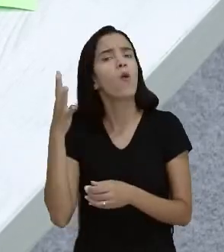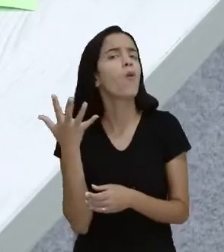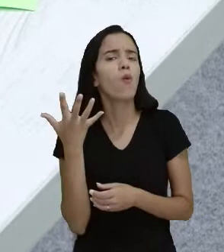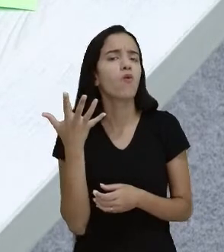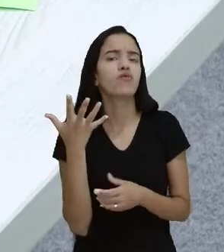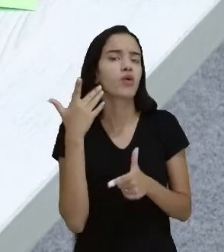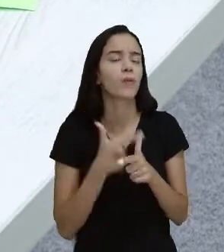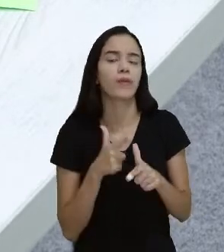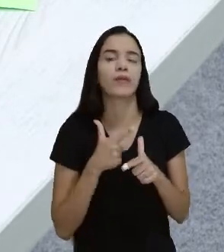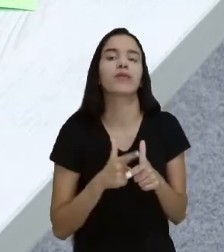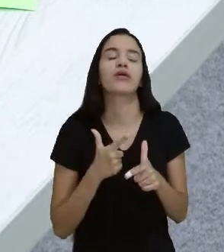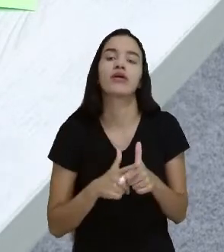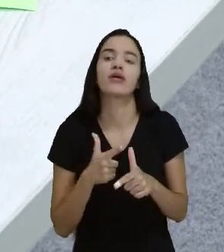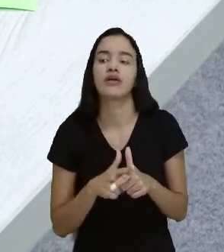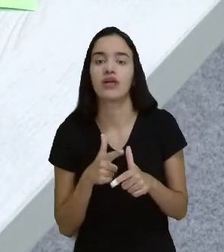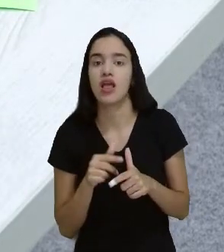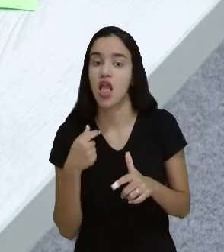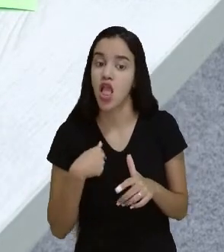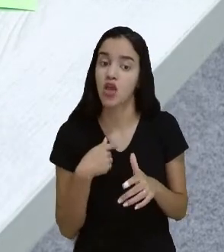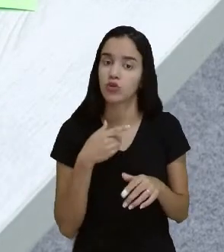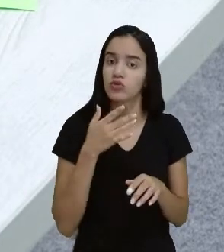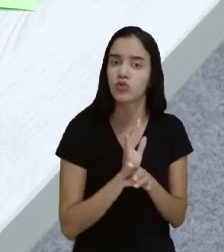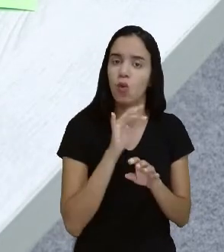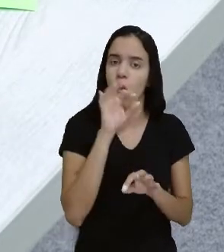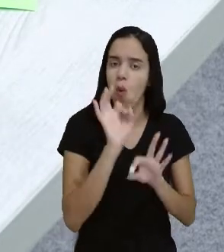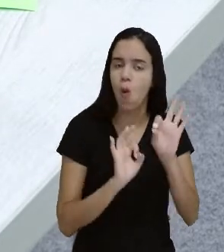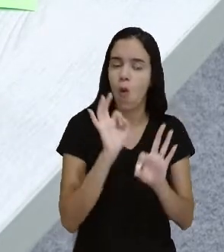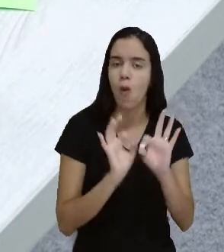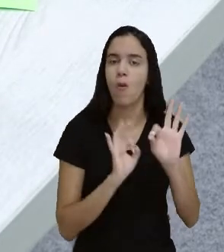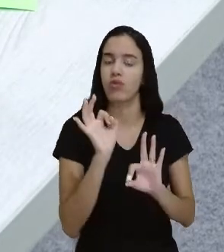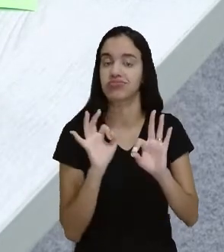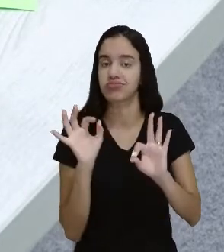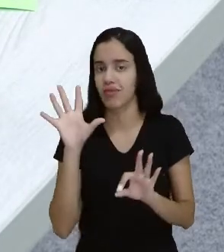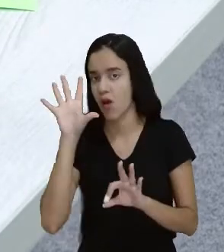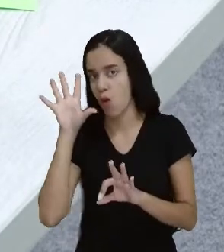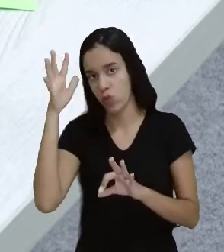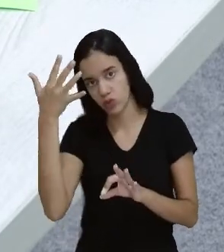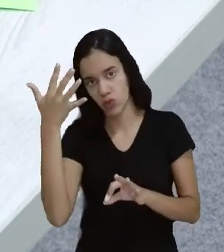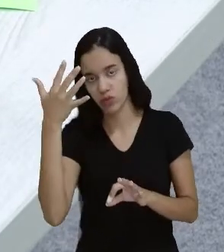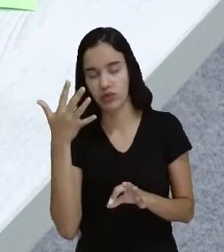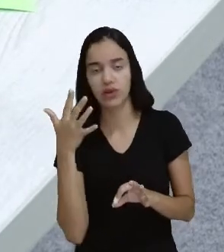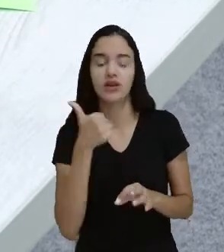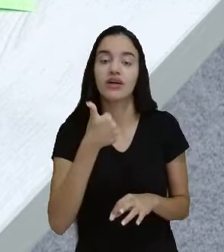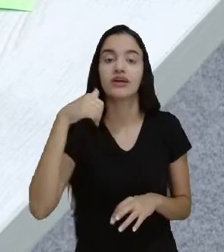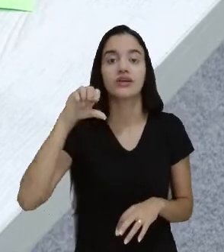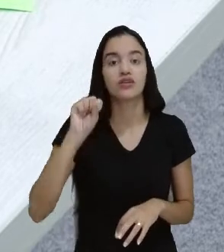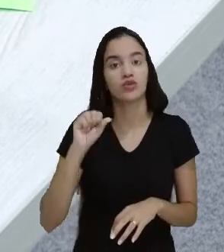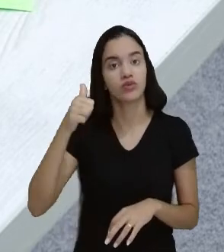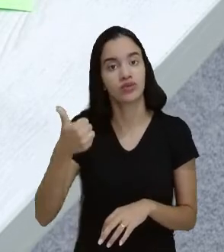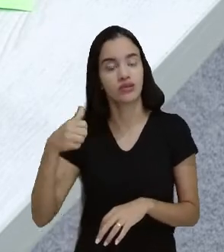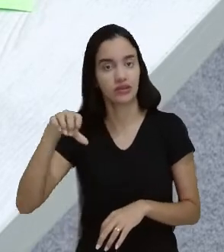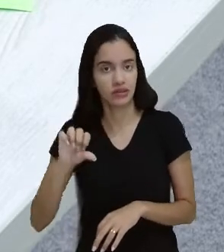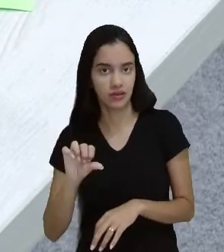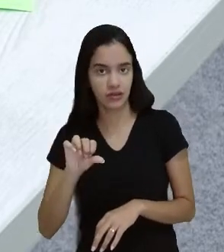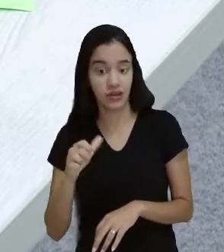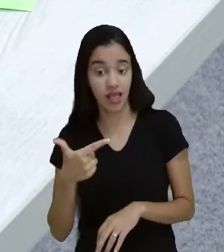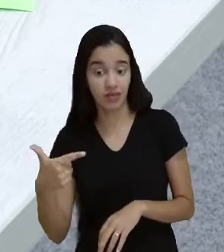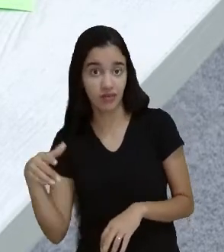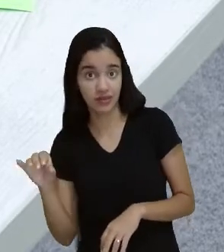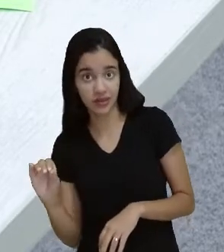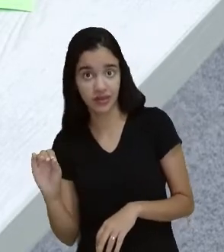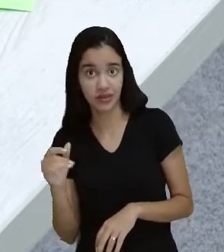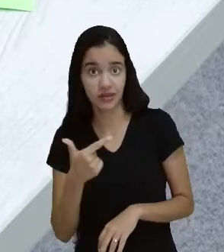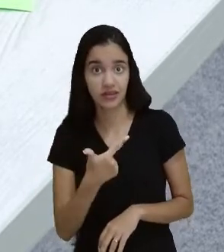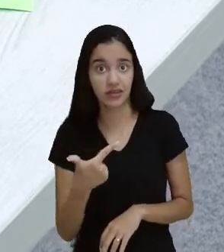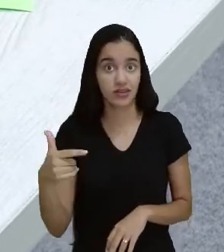situação de Jean. Eu já estou esquematizando aqui para poder resolver 18, 19,